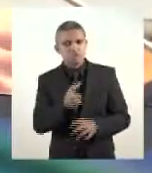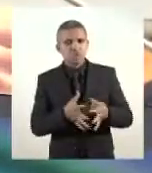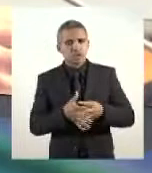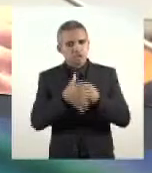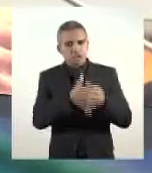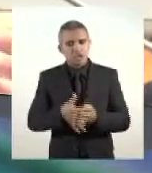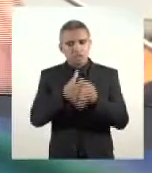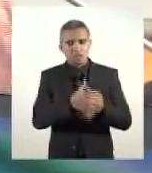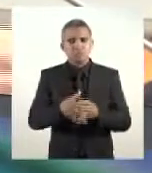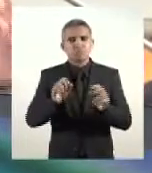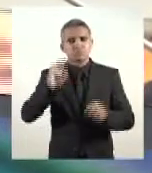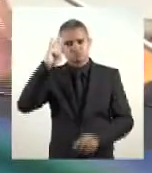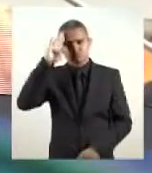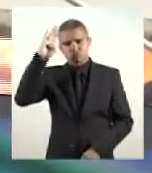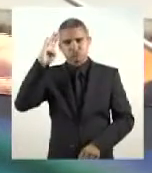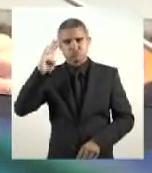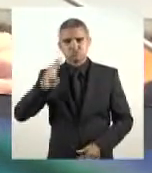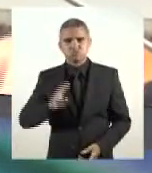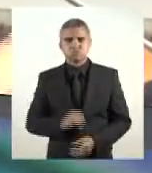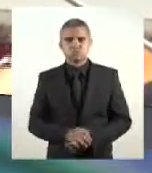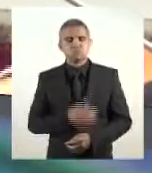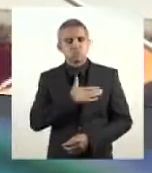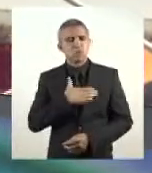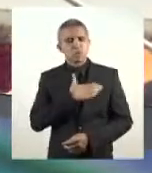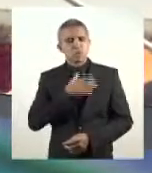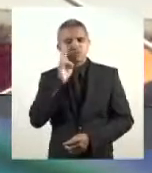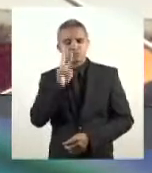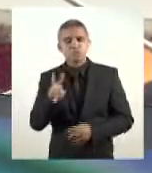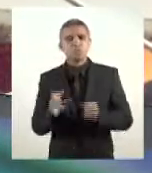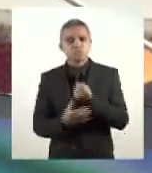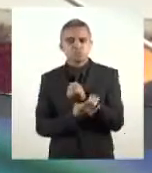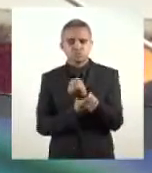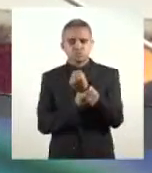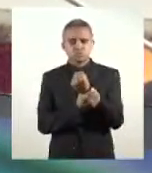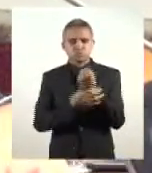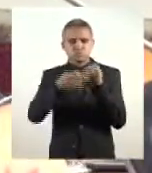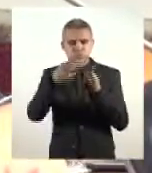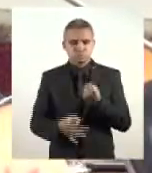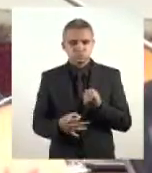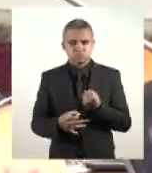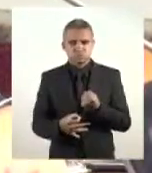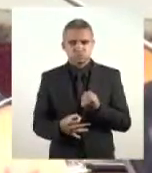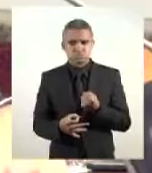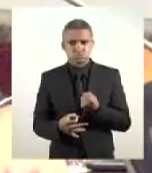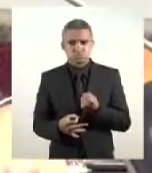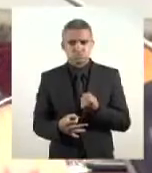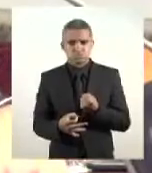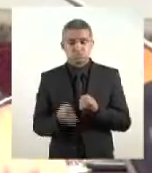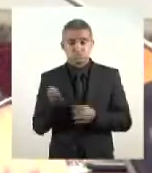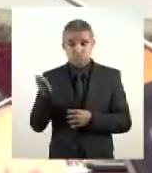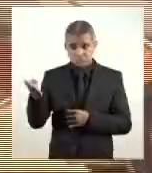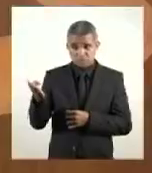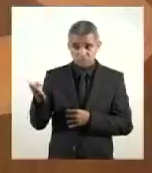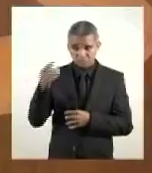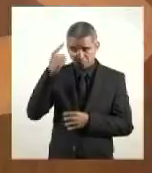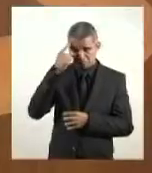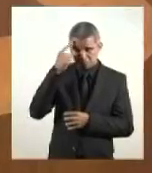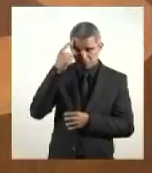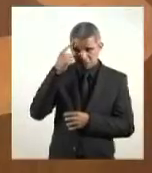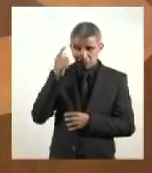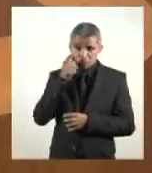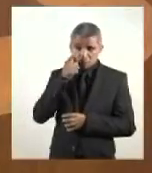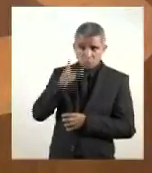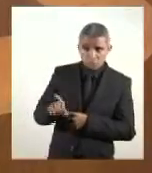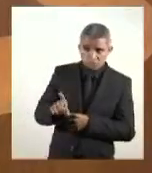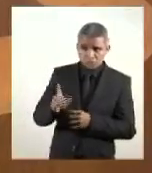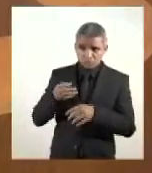aqui. Gostaria de ter segurança. Agora, é o meu papel da oposição. E Vossa Excelência acha que isso só seria alcançado através